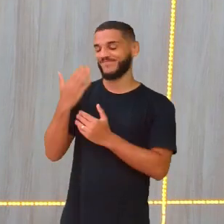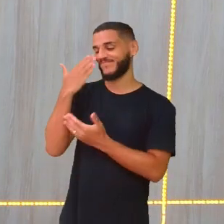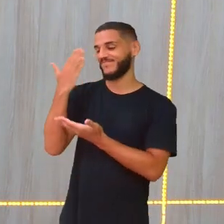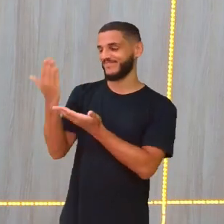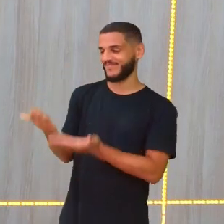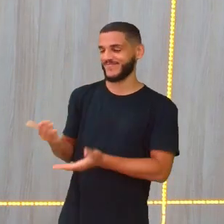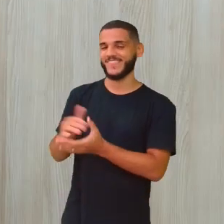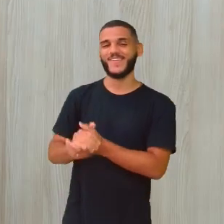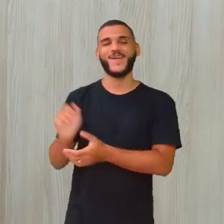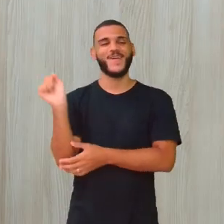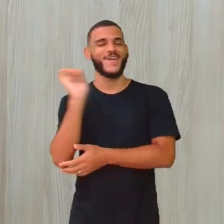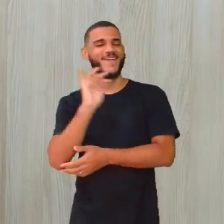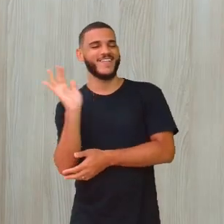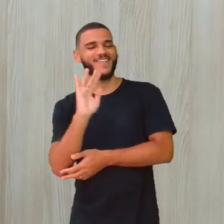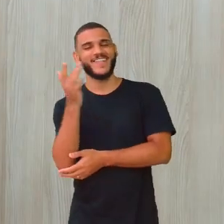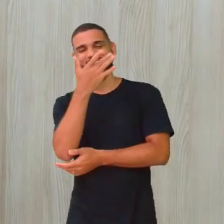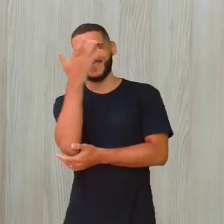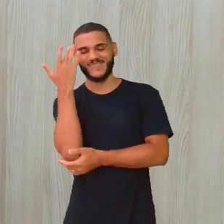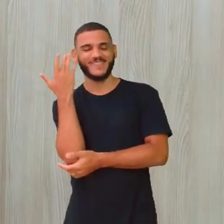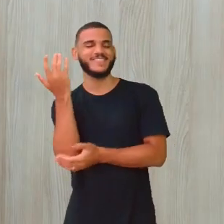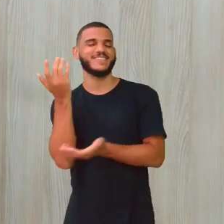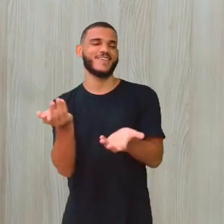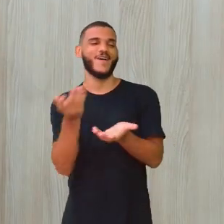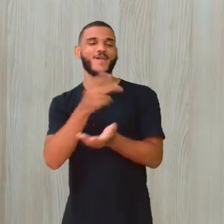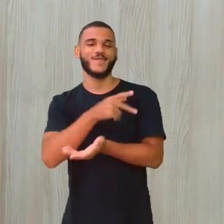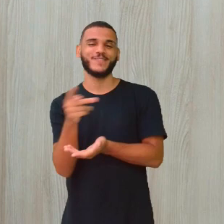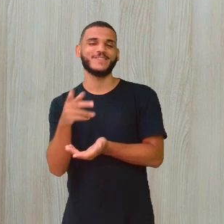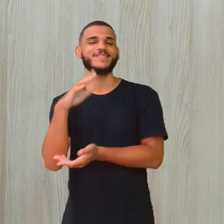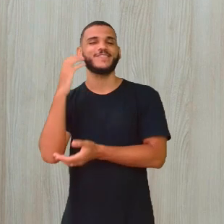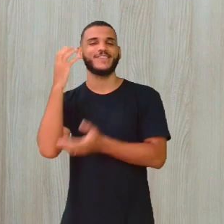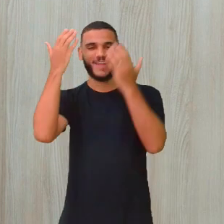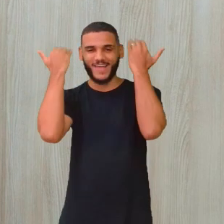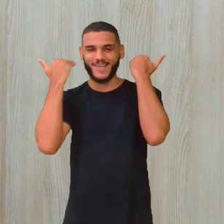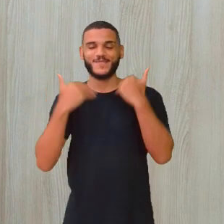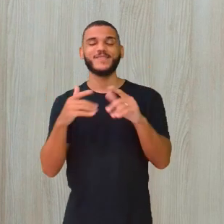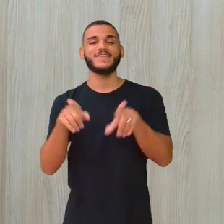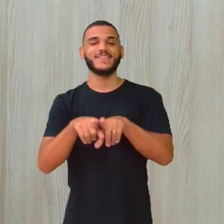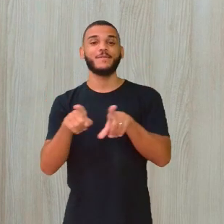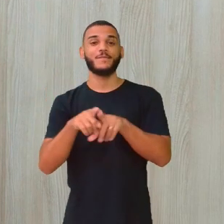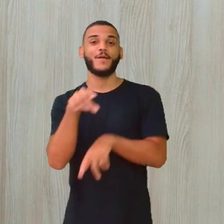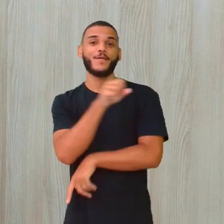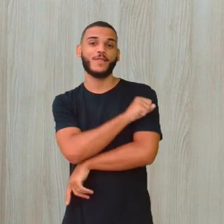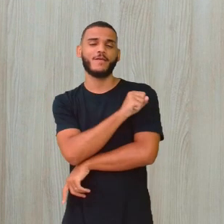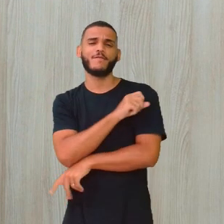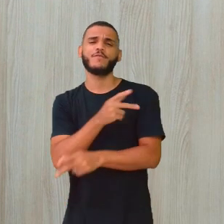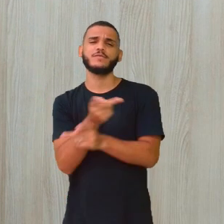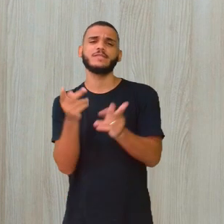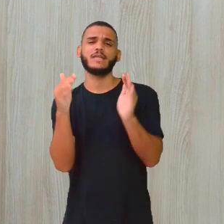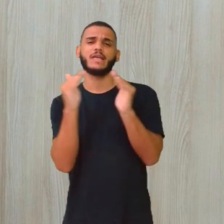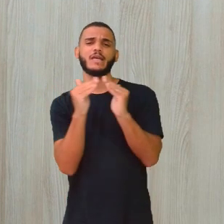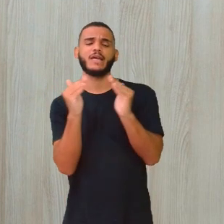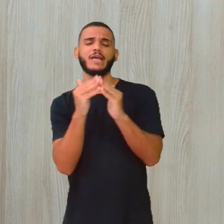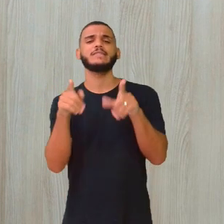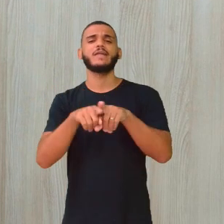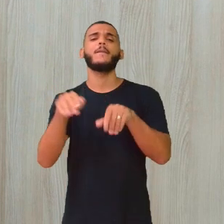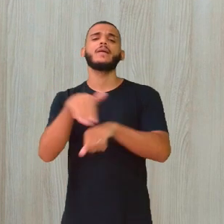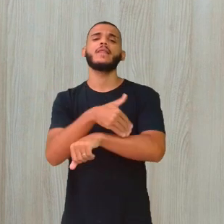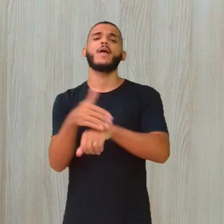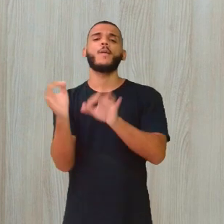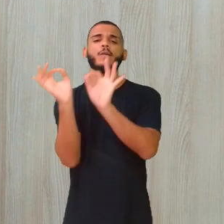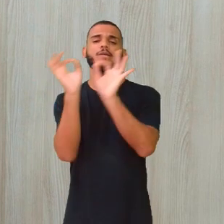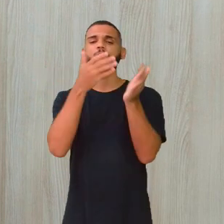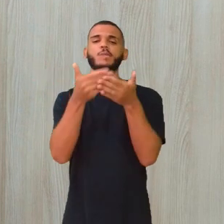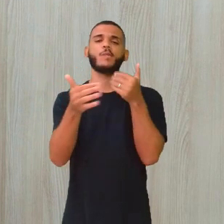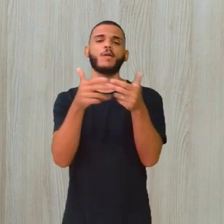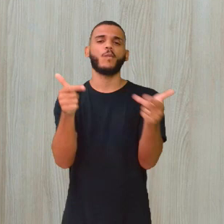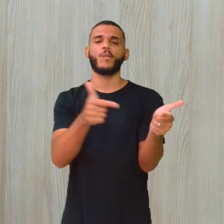Santos. Olá, professora! Olá, professora Camille, olá, 8º ano, todo mundo que está aí em casa, na rua, assistindo, onde